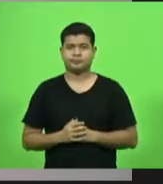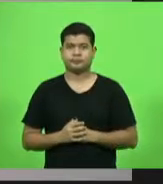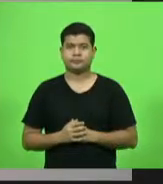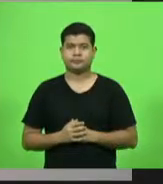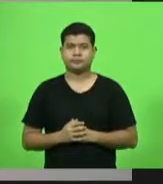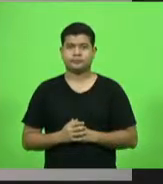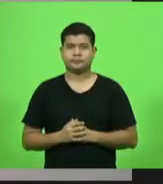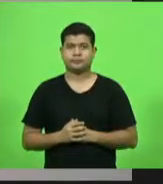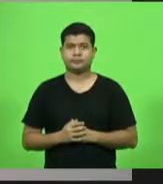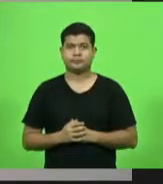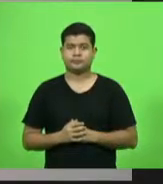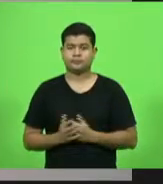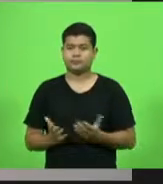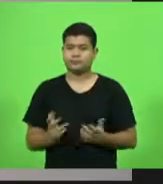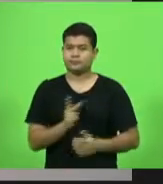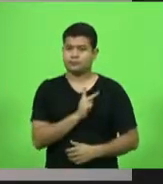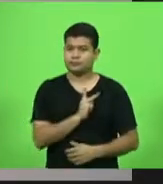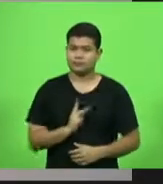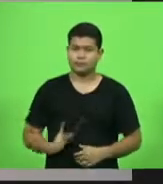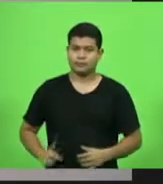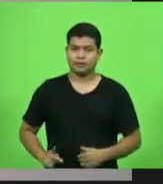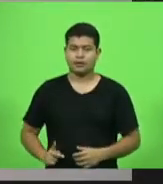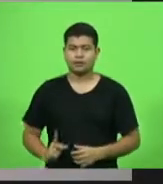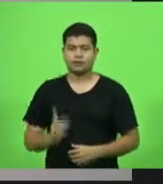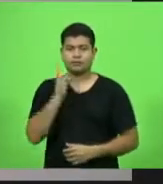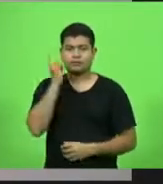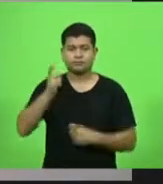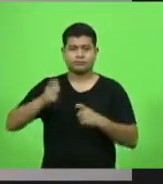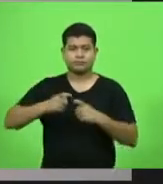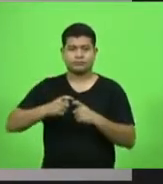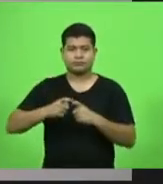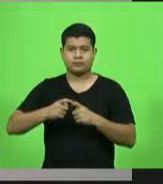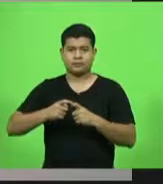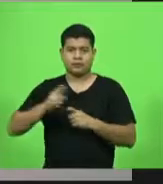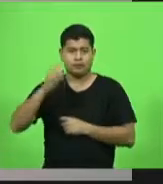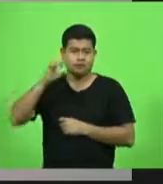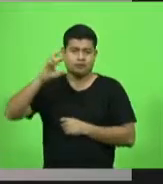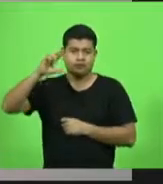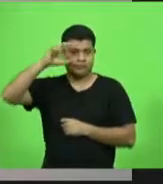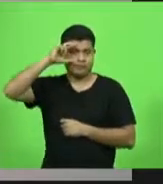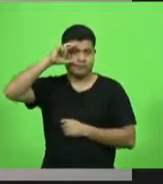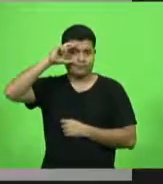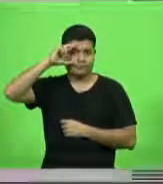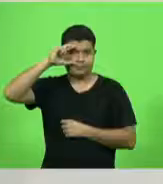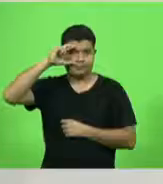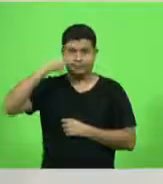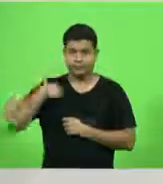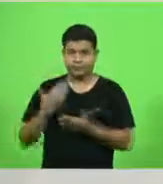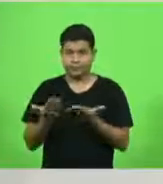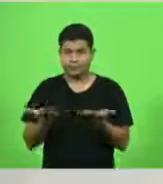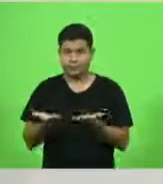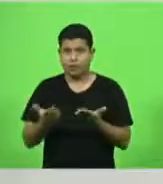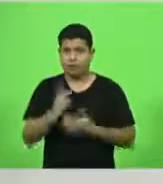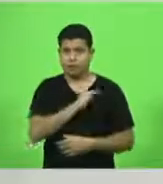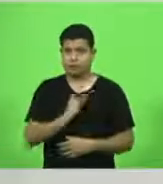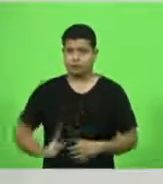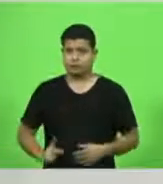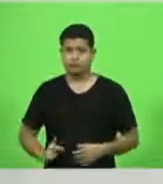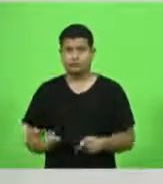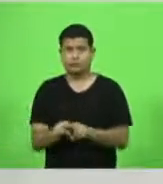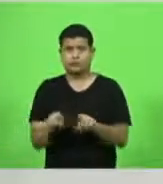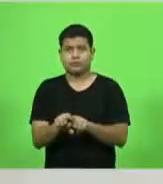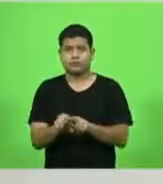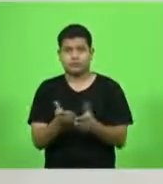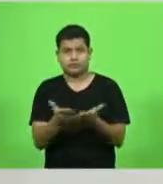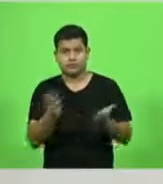Sr. Presidente, deputado Ricardo Alba, que preside esta sessão, senhores deputados, senhoras